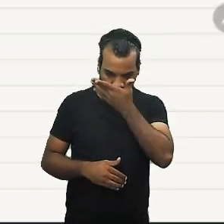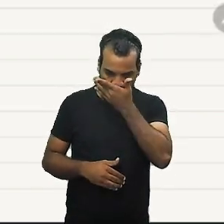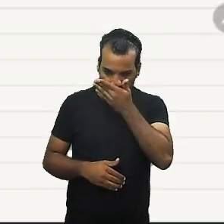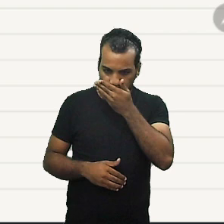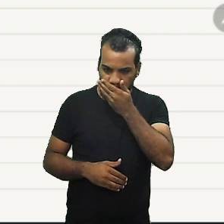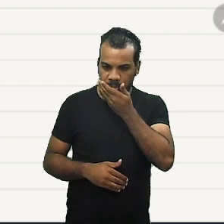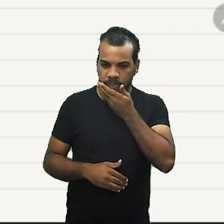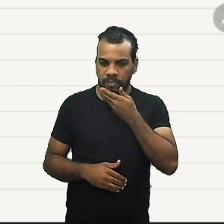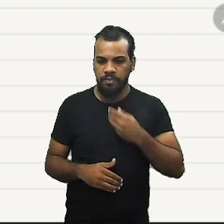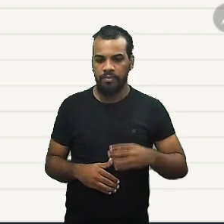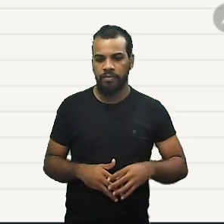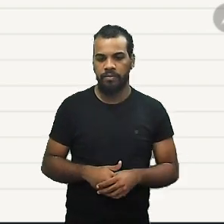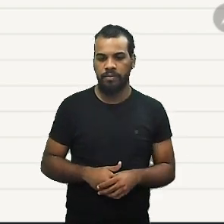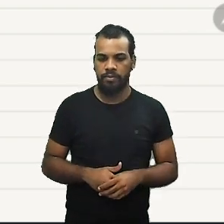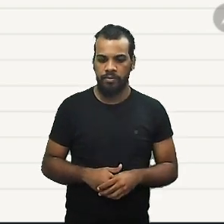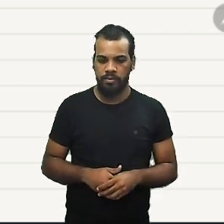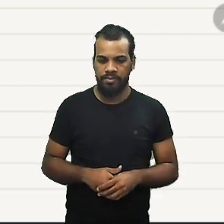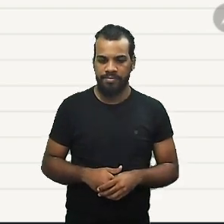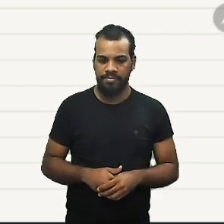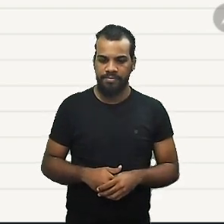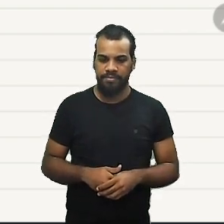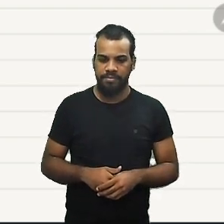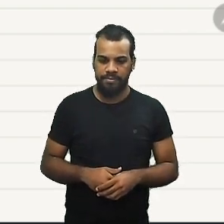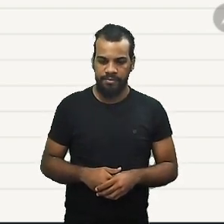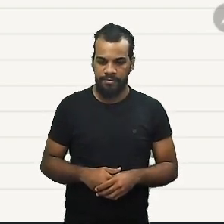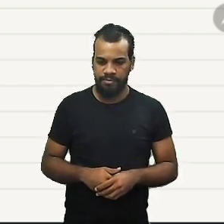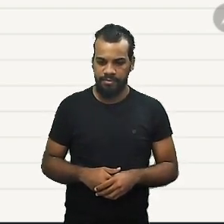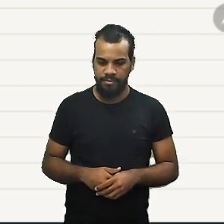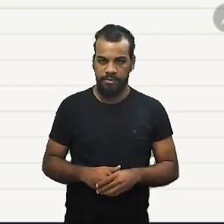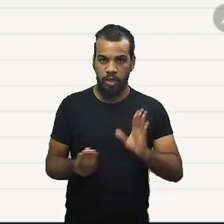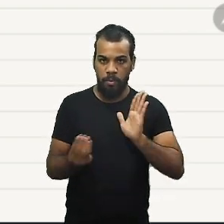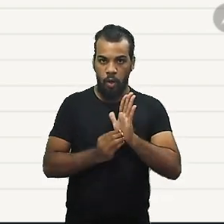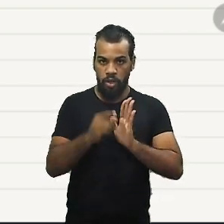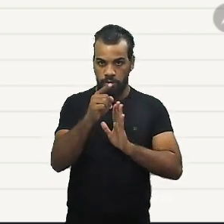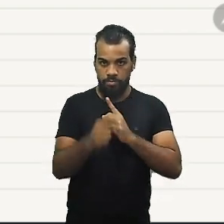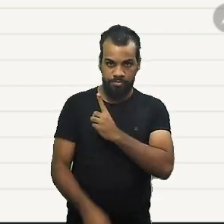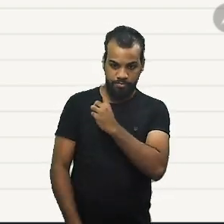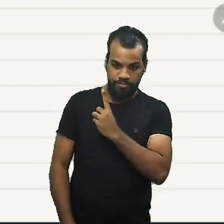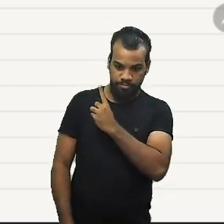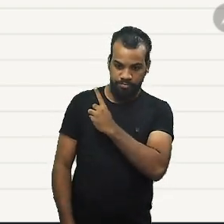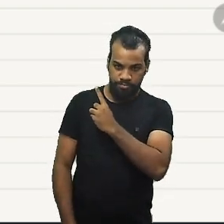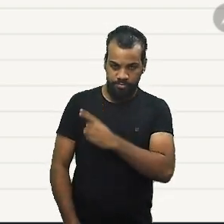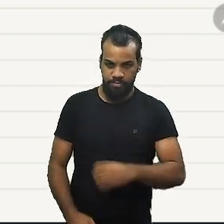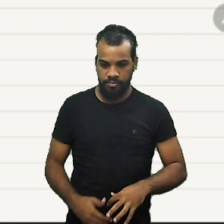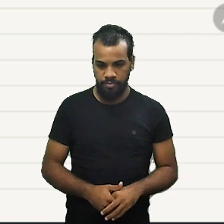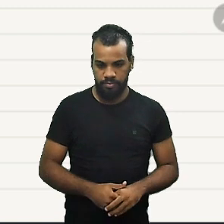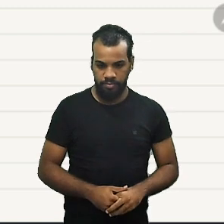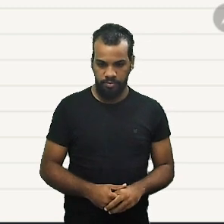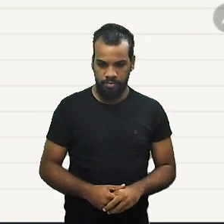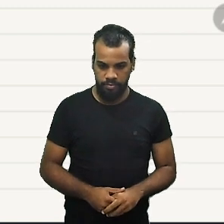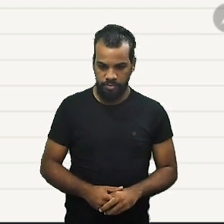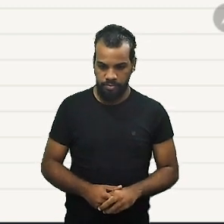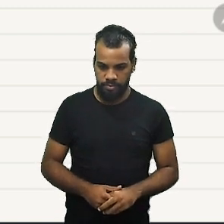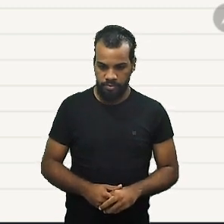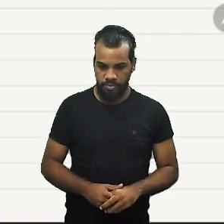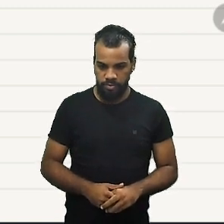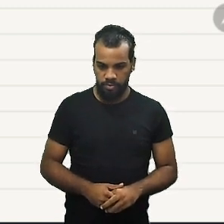gente trabalha assim, com a evolução do metabolismo. Hoje nós vamos trabalhar com